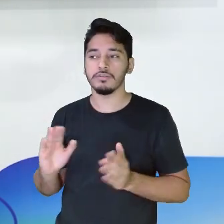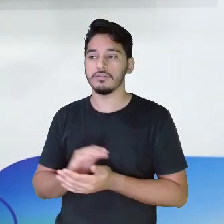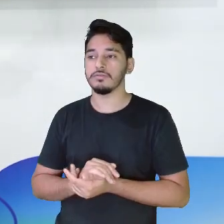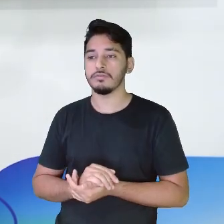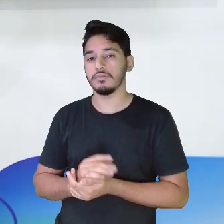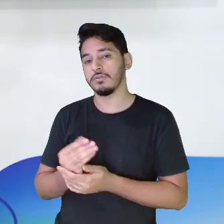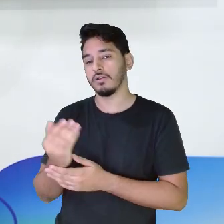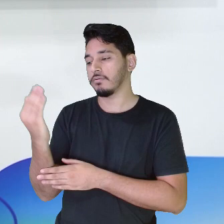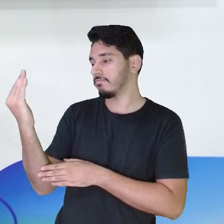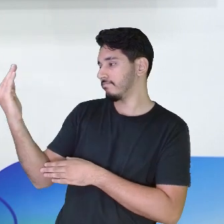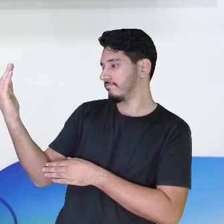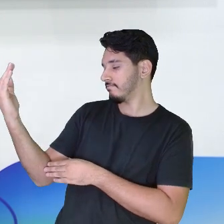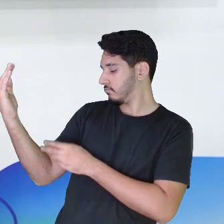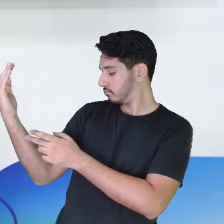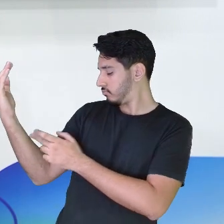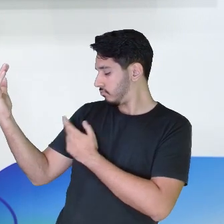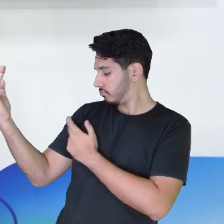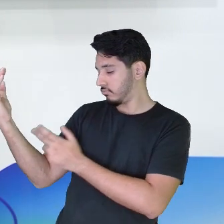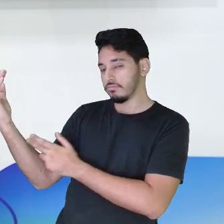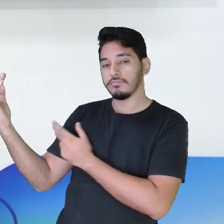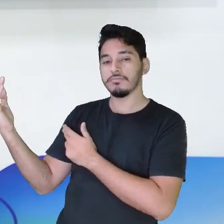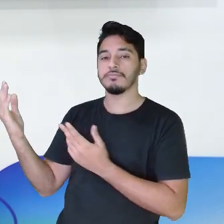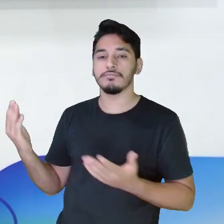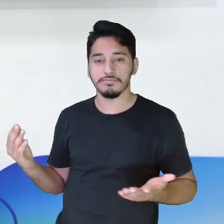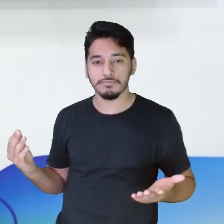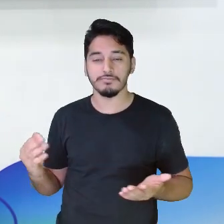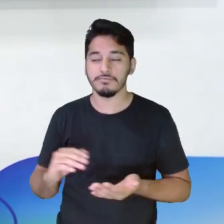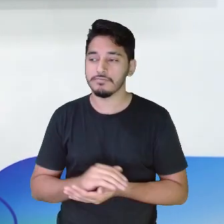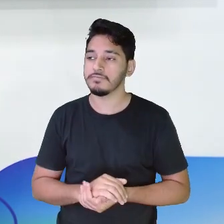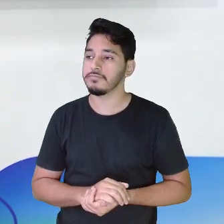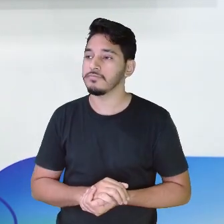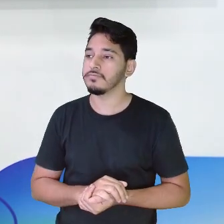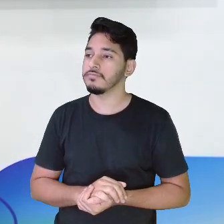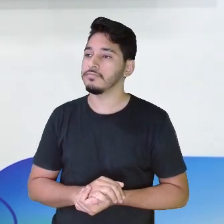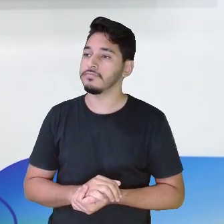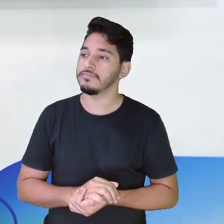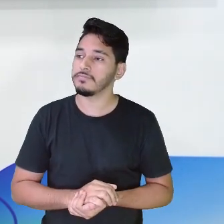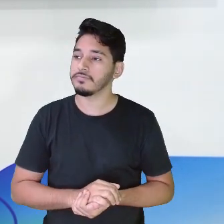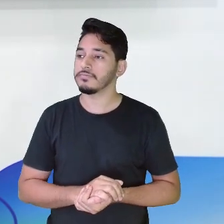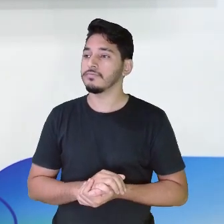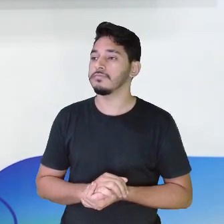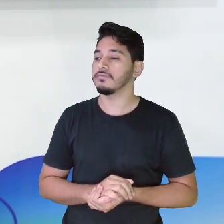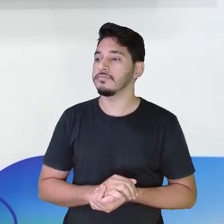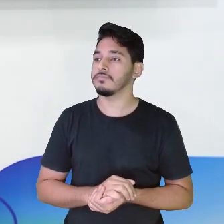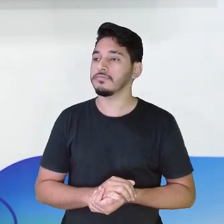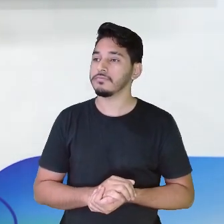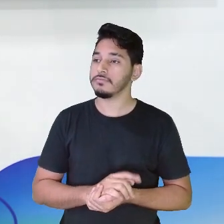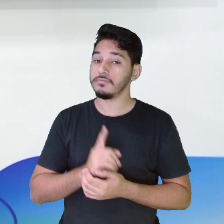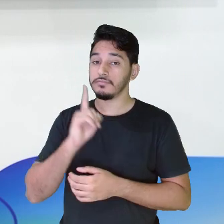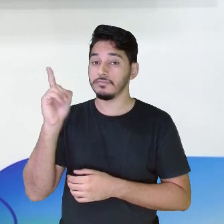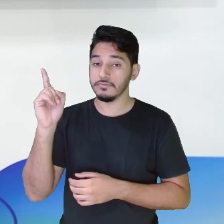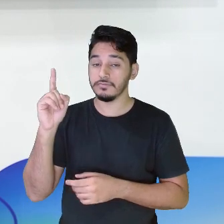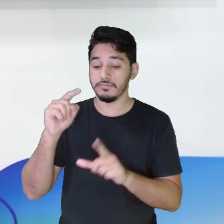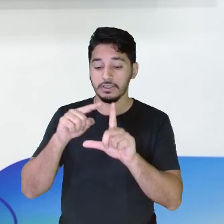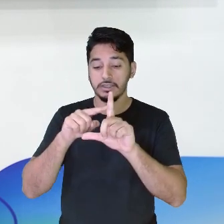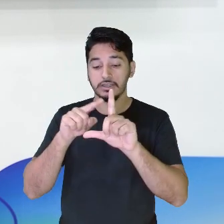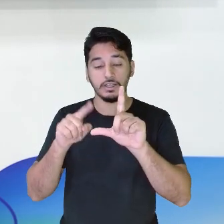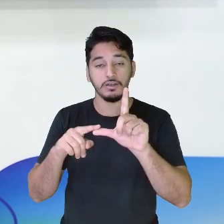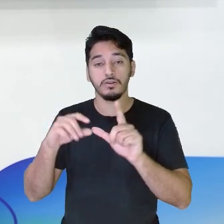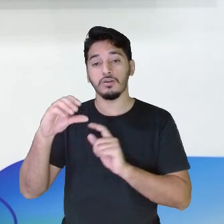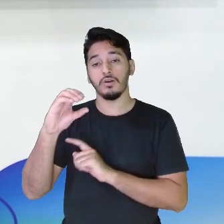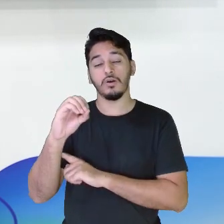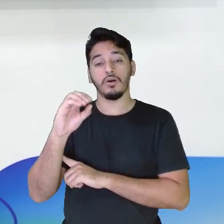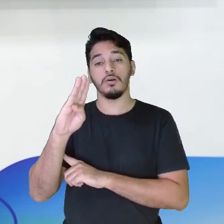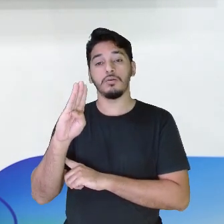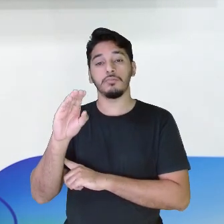selfie e bota lá pra gente ver nas redes sociais. Ângulo obtuso maior que